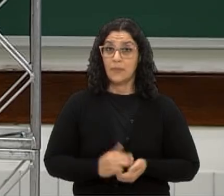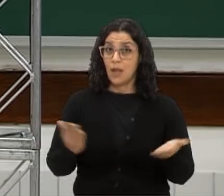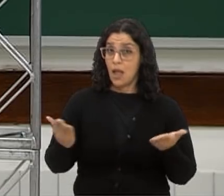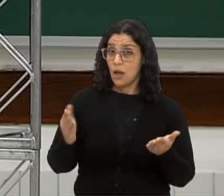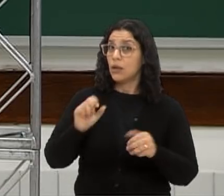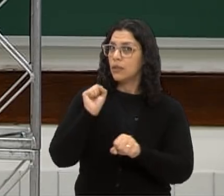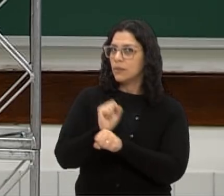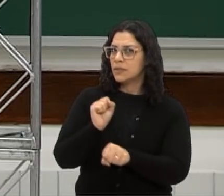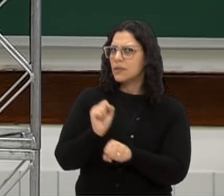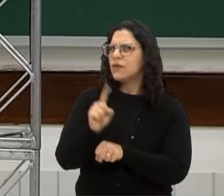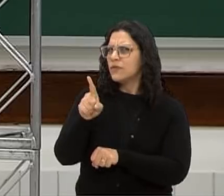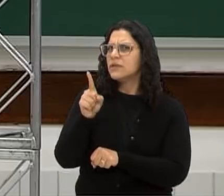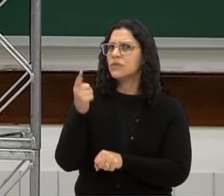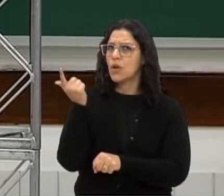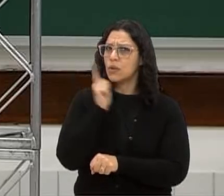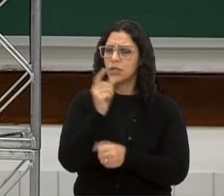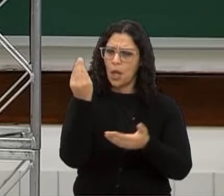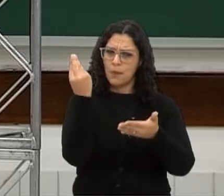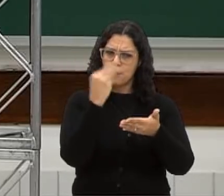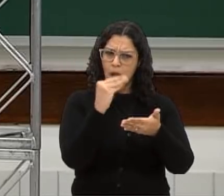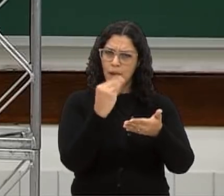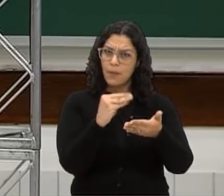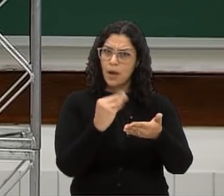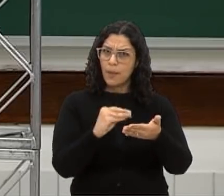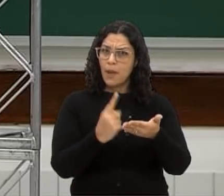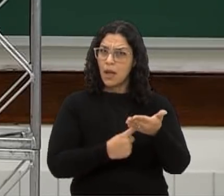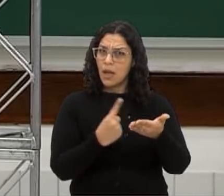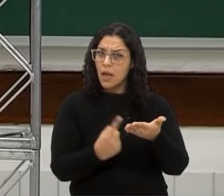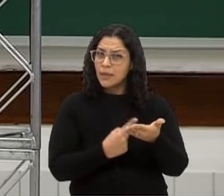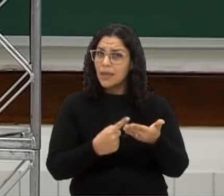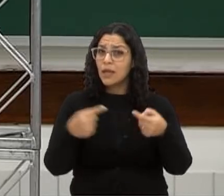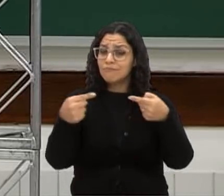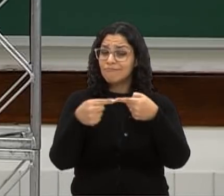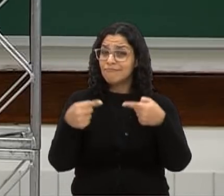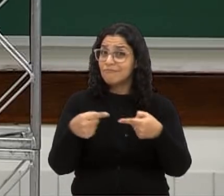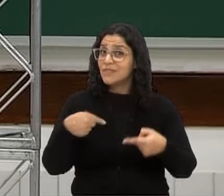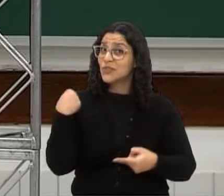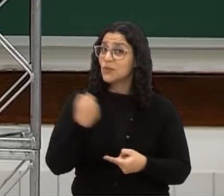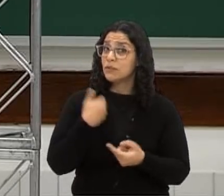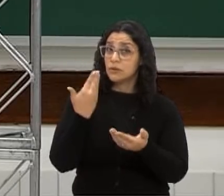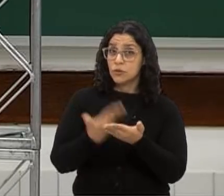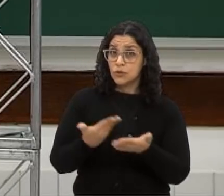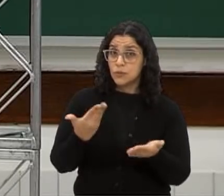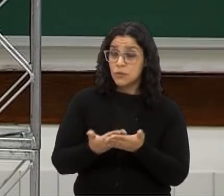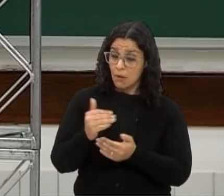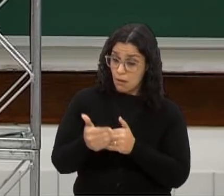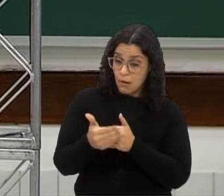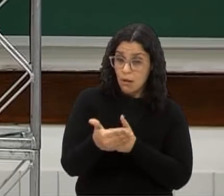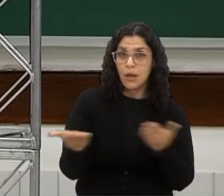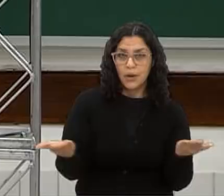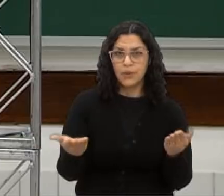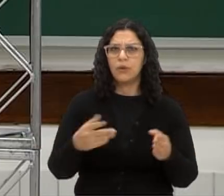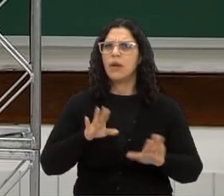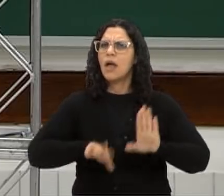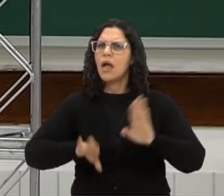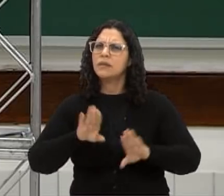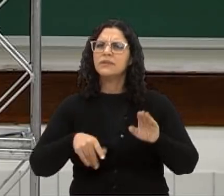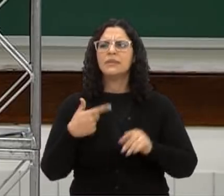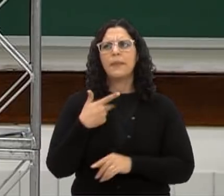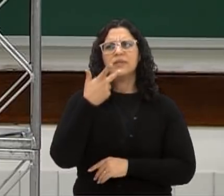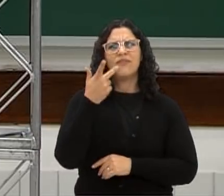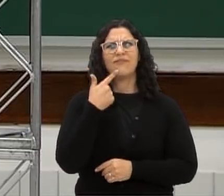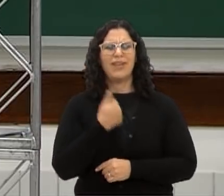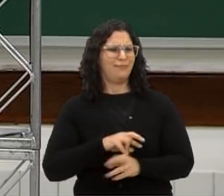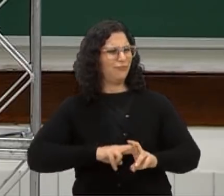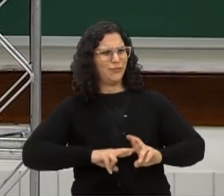Pessoal, então espero que o que vocês colocaram no seu caderno aí tenha a ver com o que a gente vai estudar daqui em diante, né? Às vezes você colocou algo